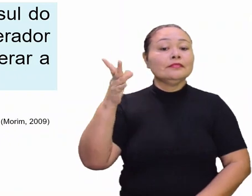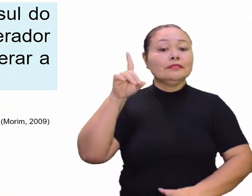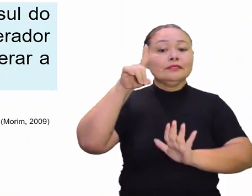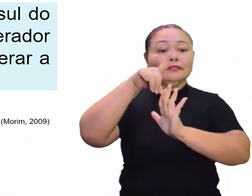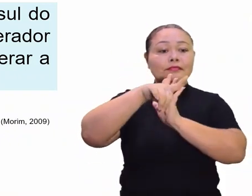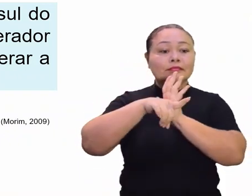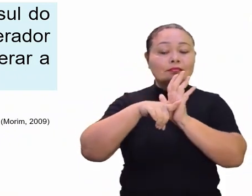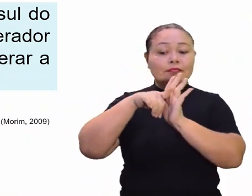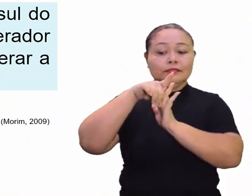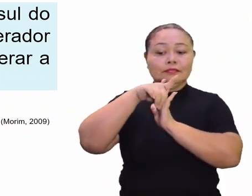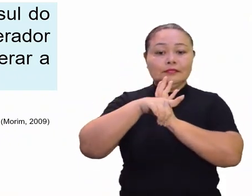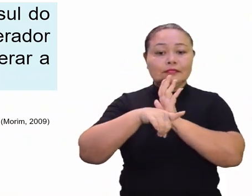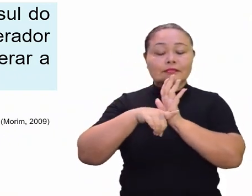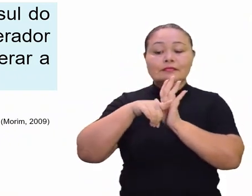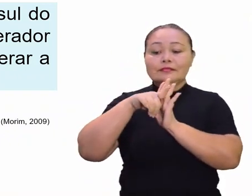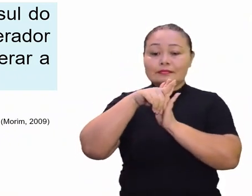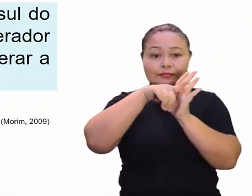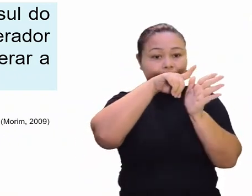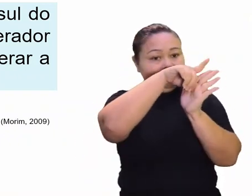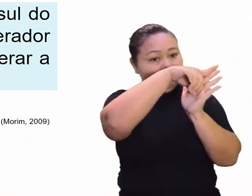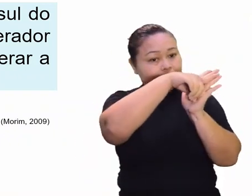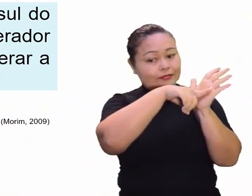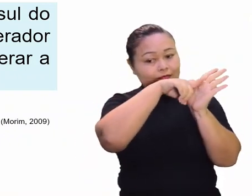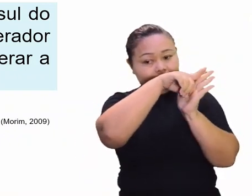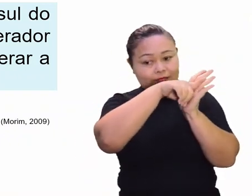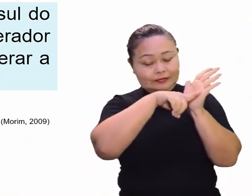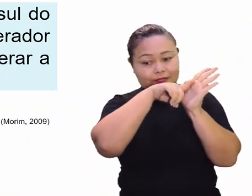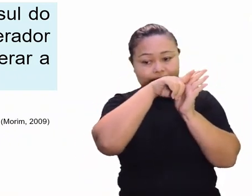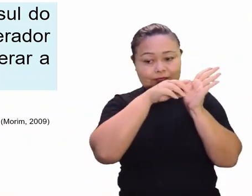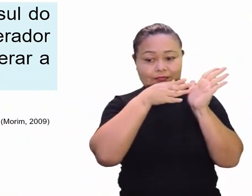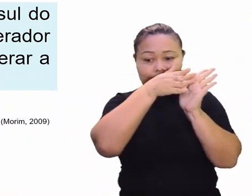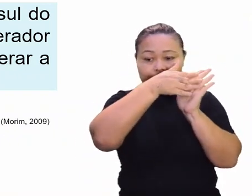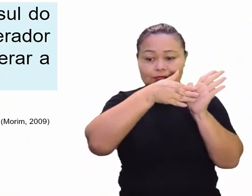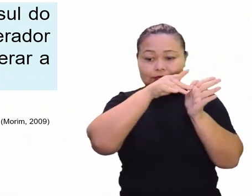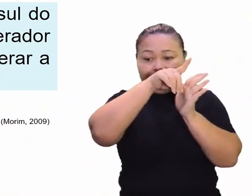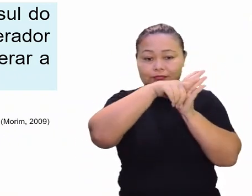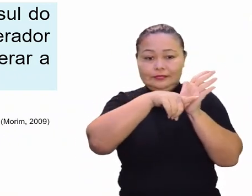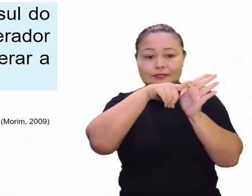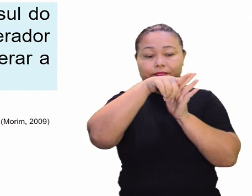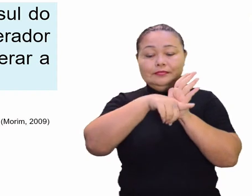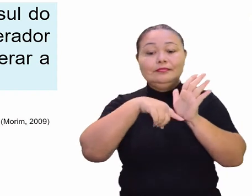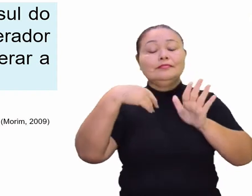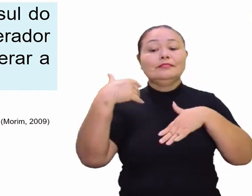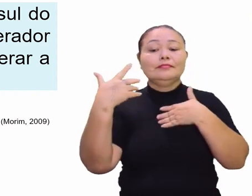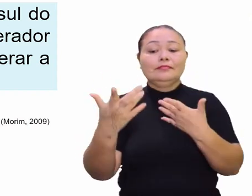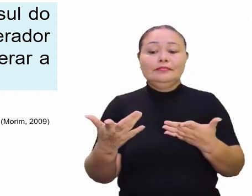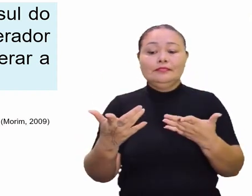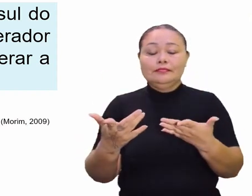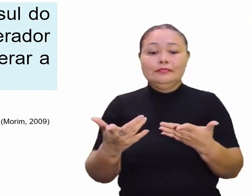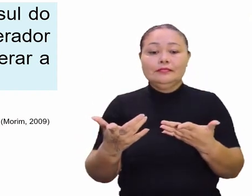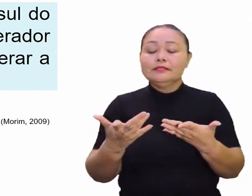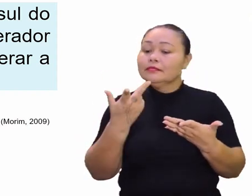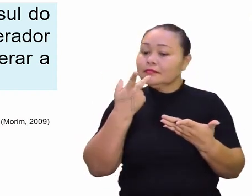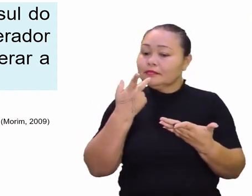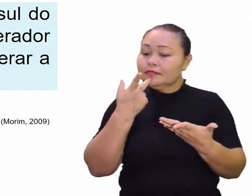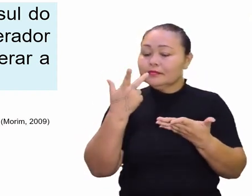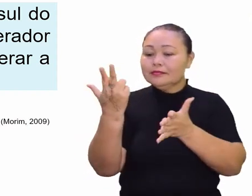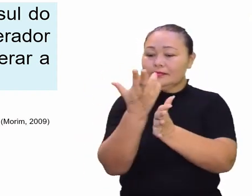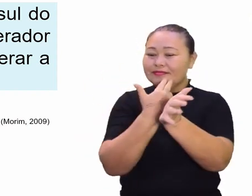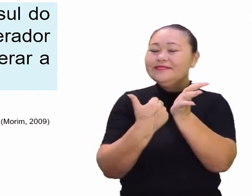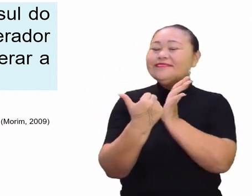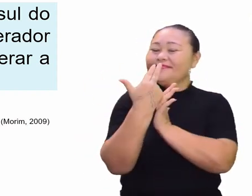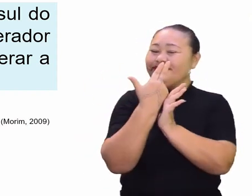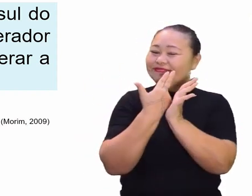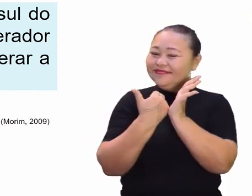A Estrada de Ferro Madeira Mamoré. Rogério, eu posso fazer um desenho